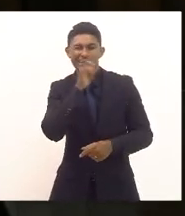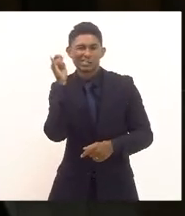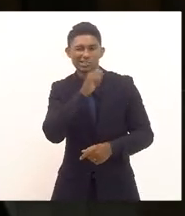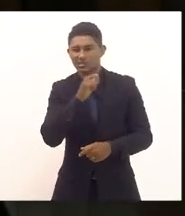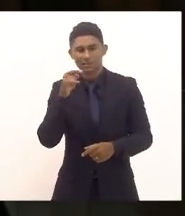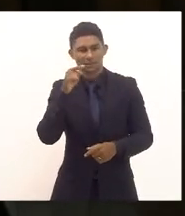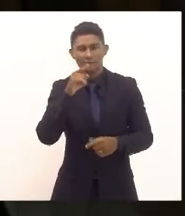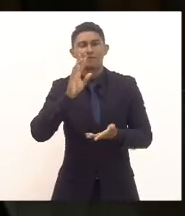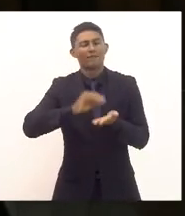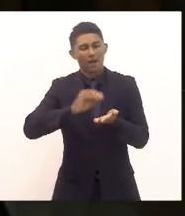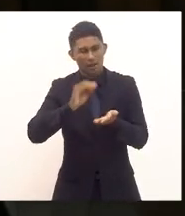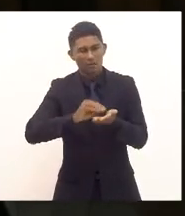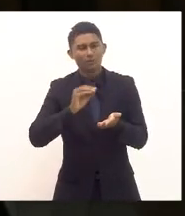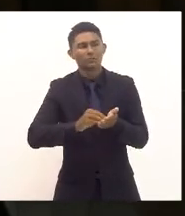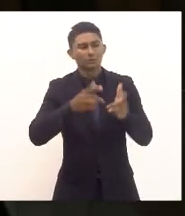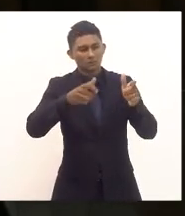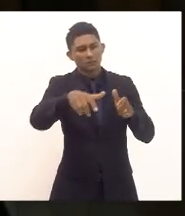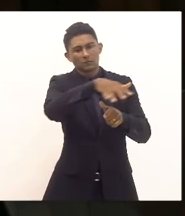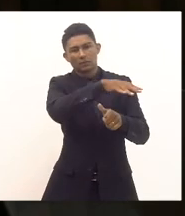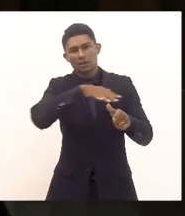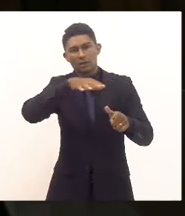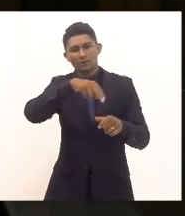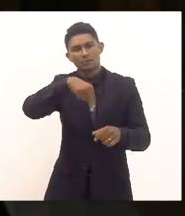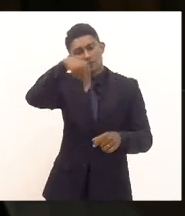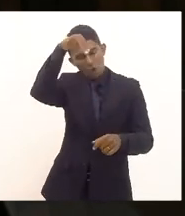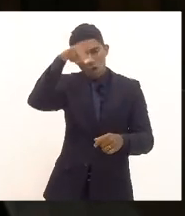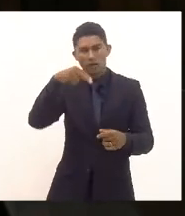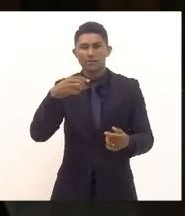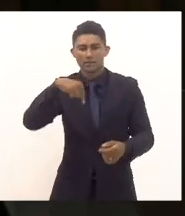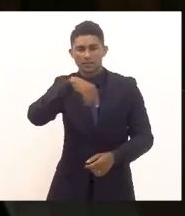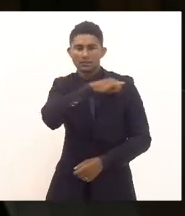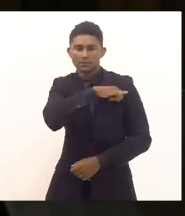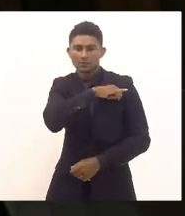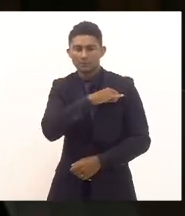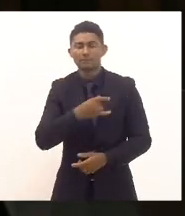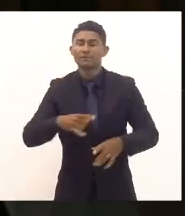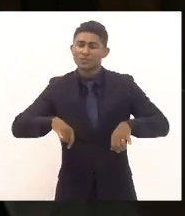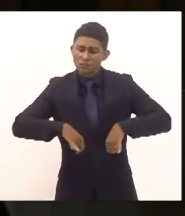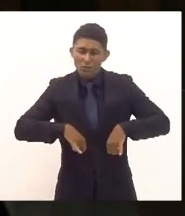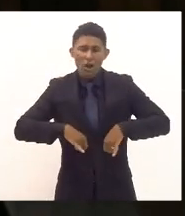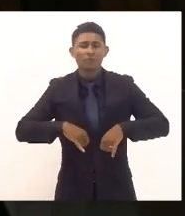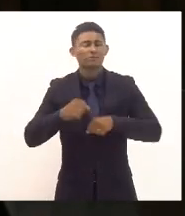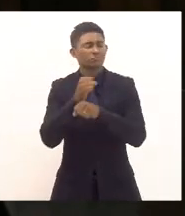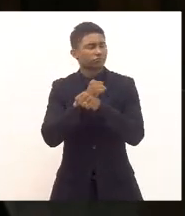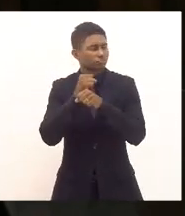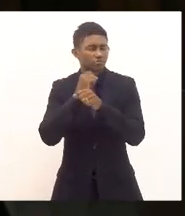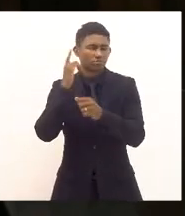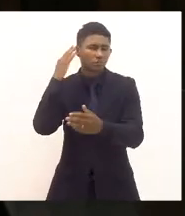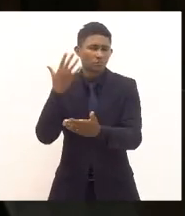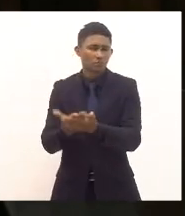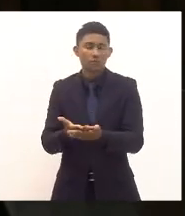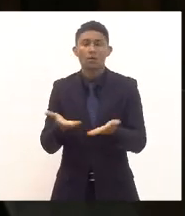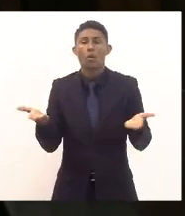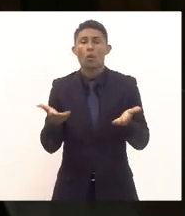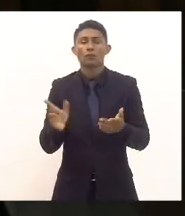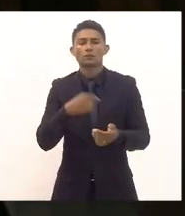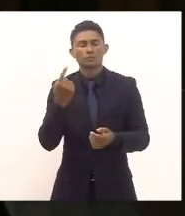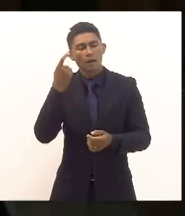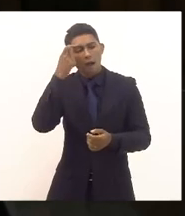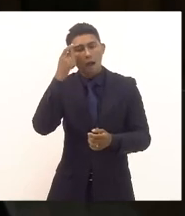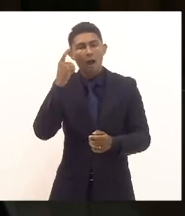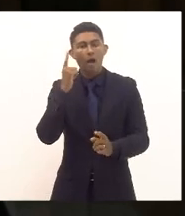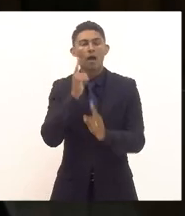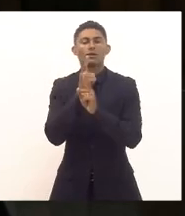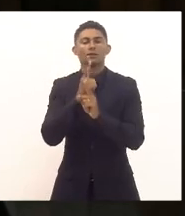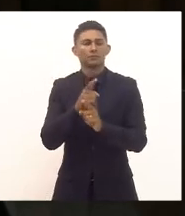norte e Noroeste Fluminense É um sofrimento de muitos anos e como podemos ver hoje não só restrito essas duas